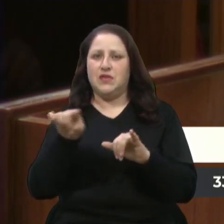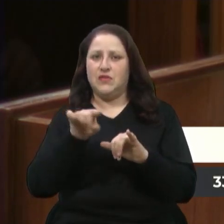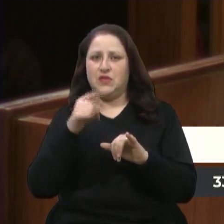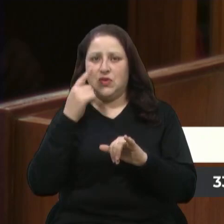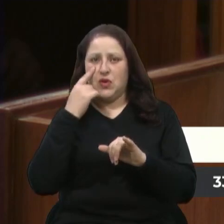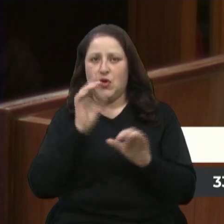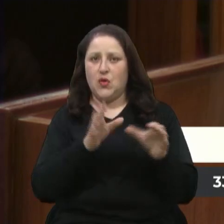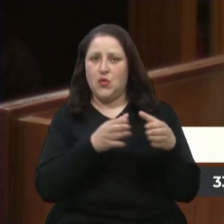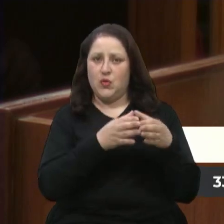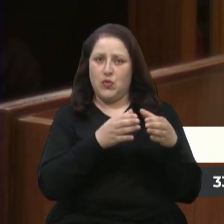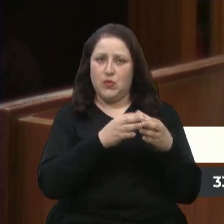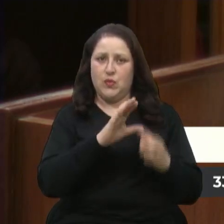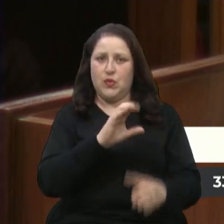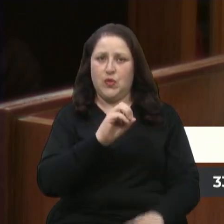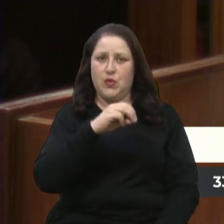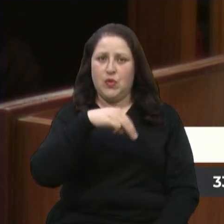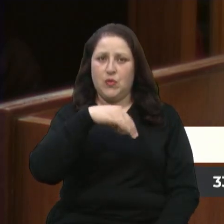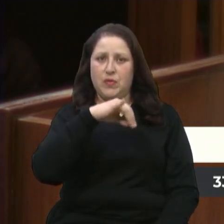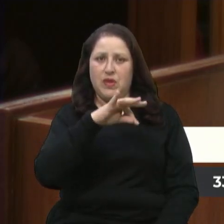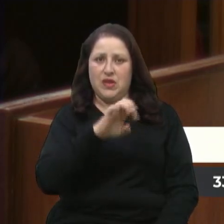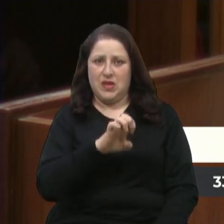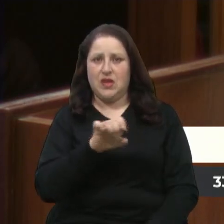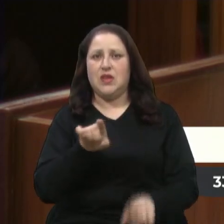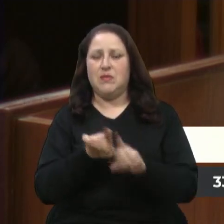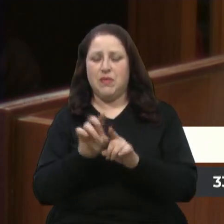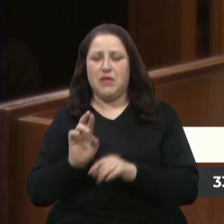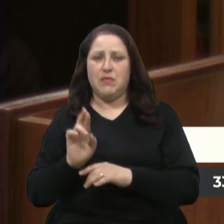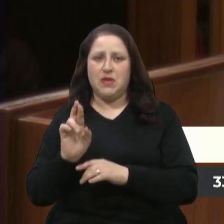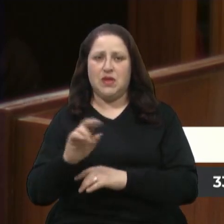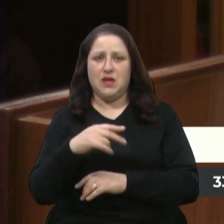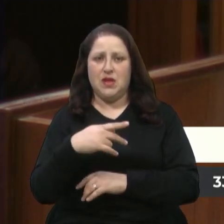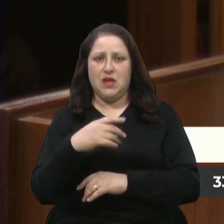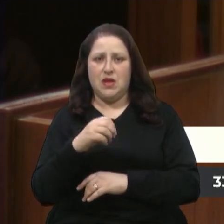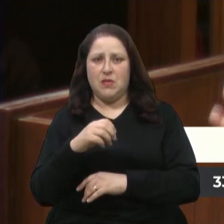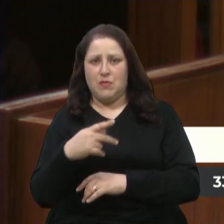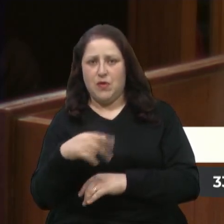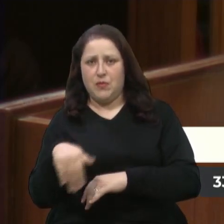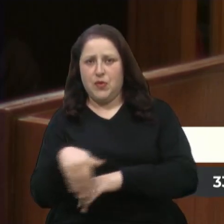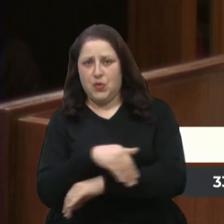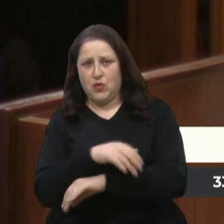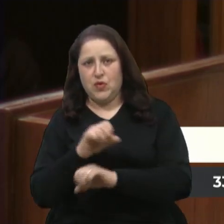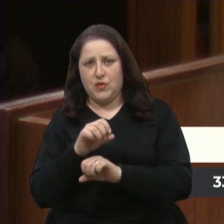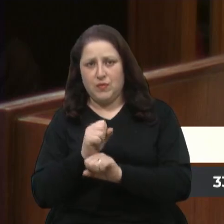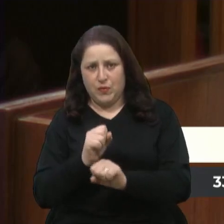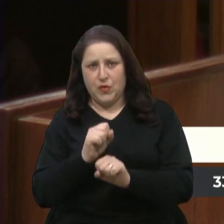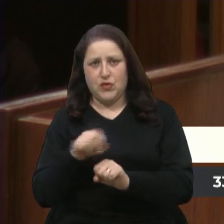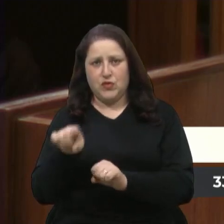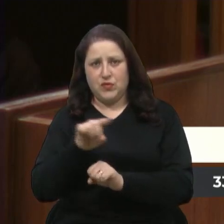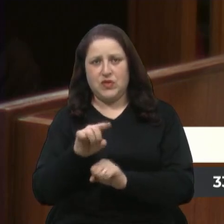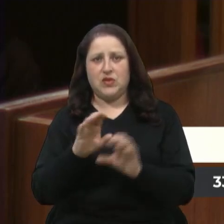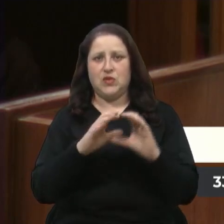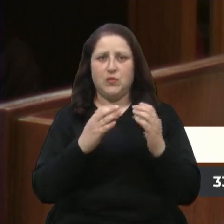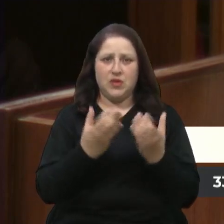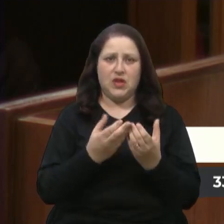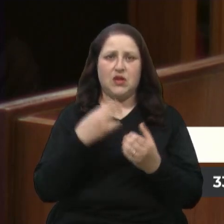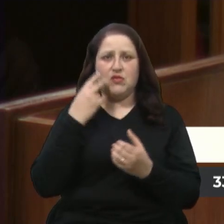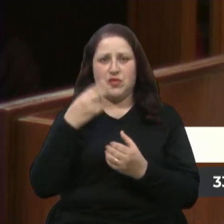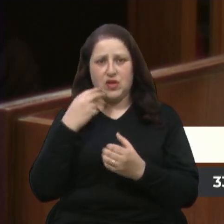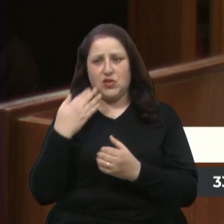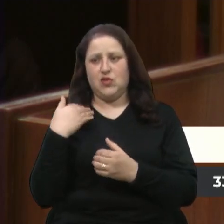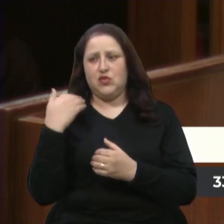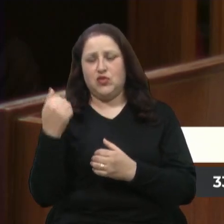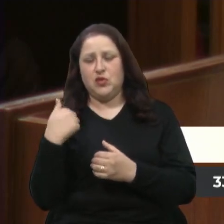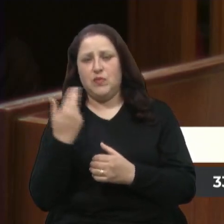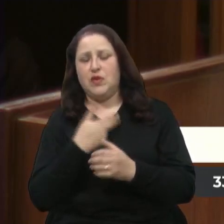e assim também eu vou falar enquanto Pop Rua, nós estamos à disposição dos senhores vereadores da comunidade para